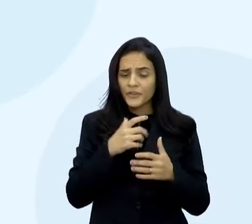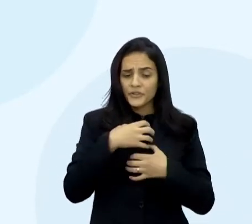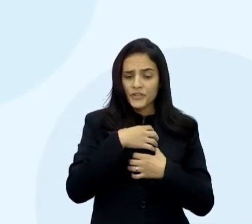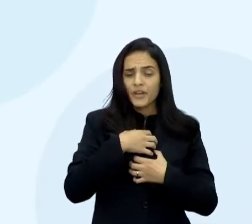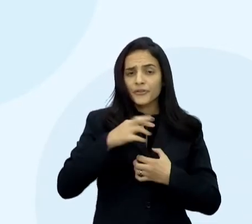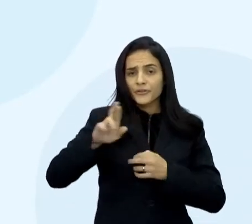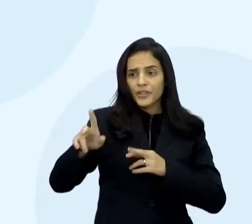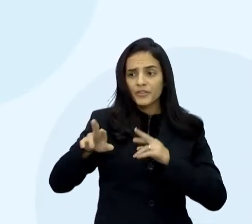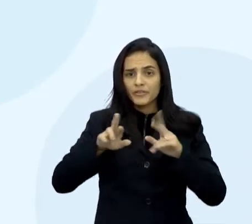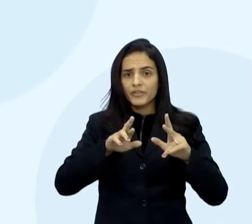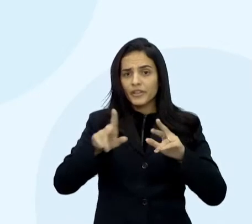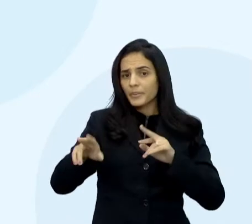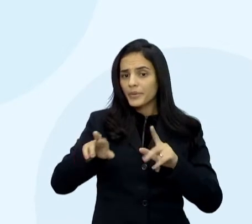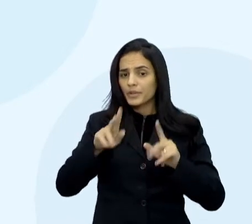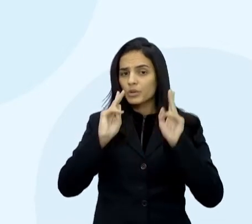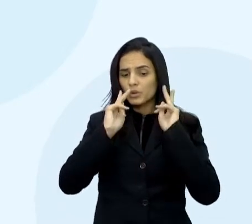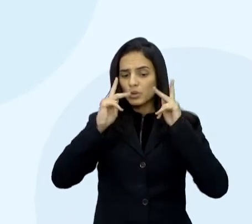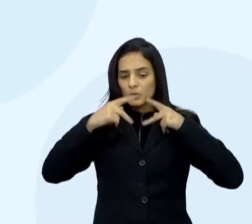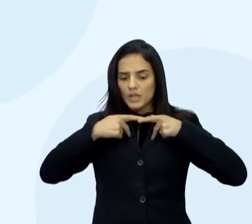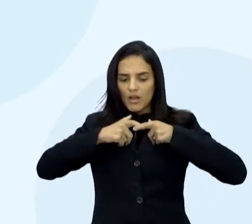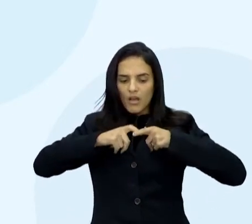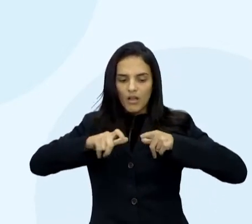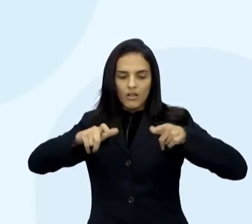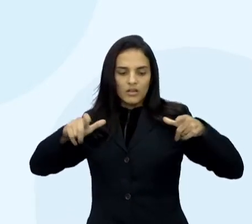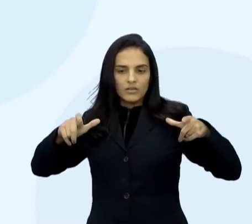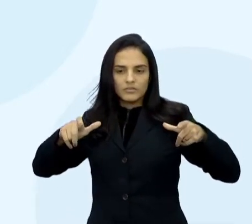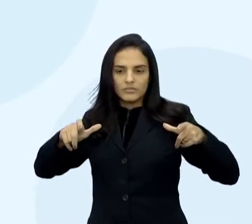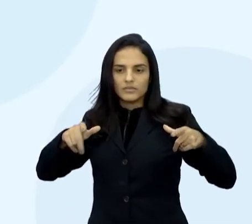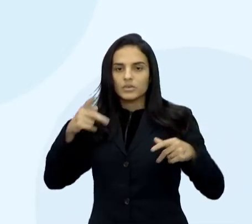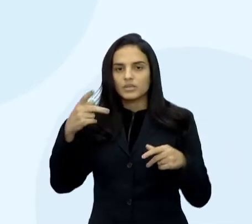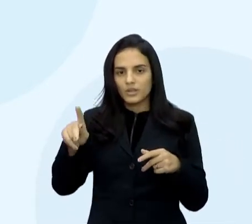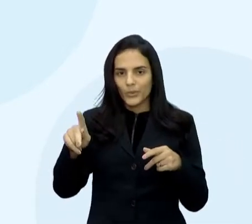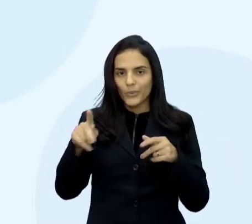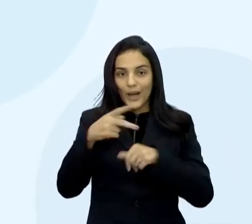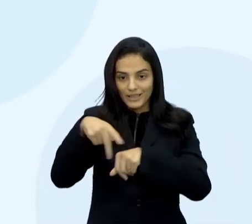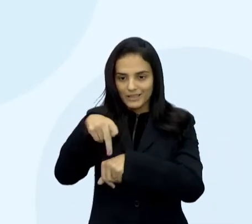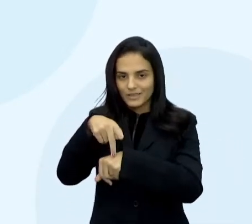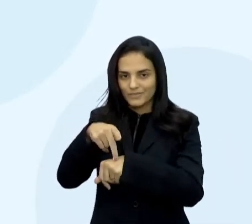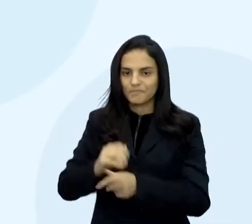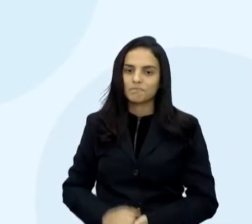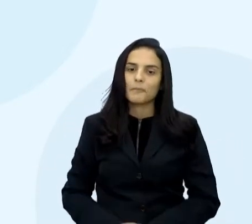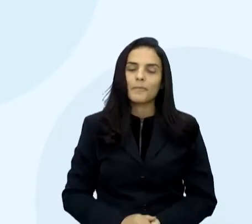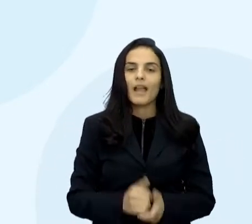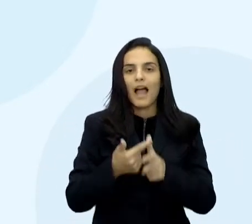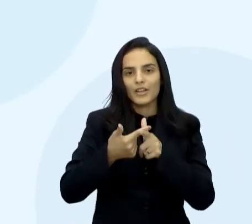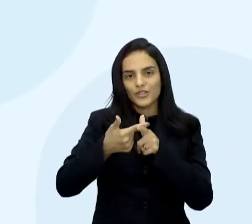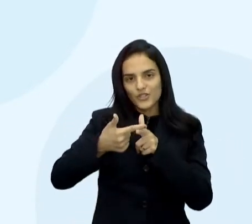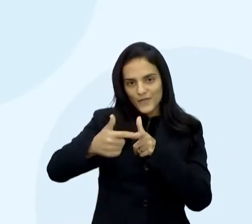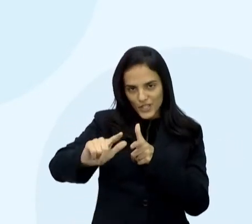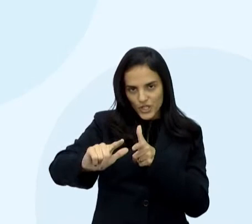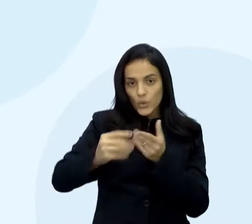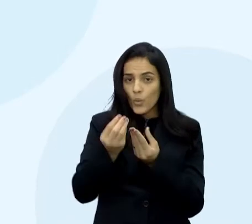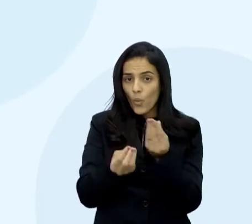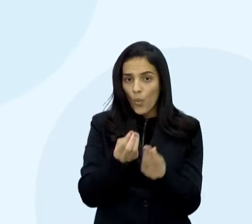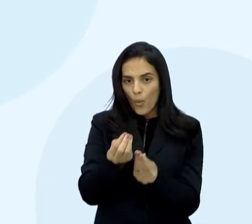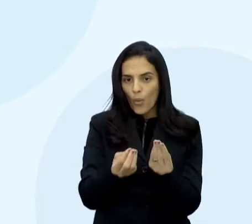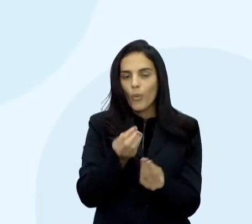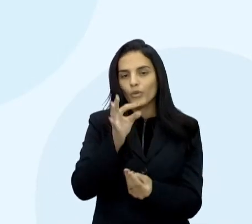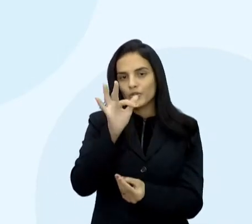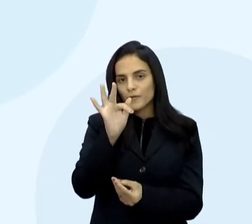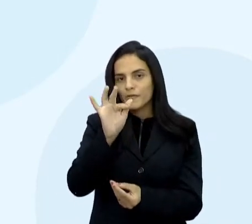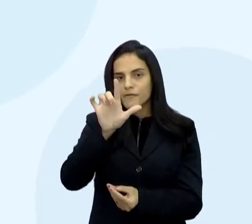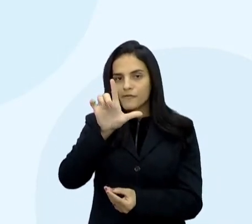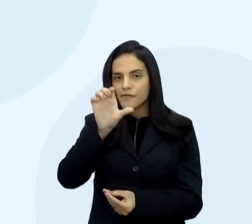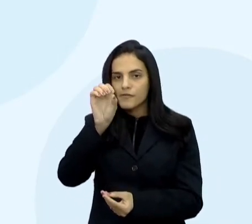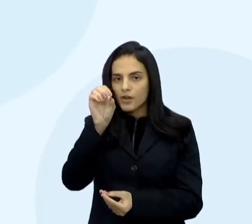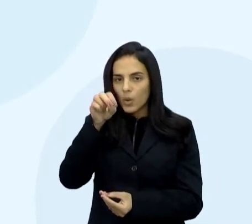dos seres humanos ampliarem o seu território, tá? E ele é dividido através de